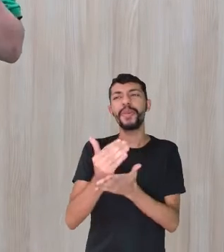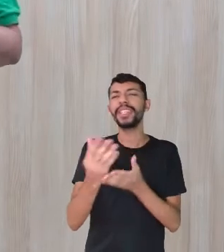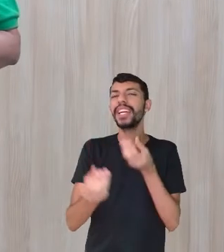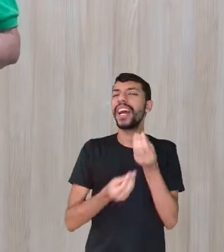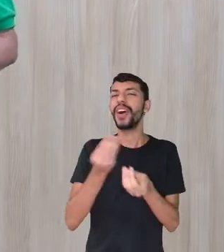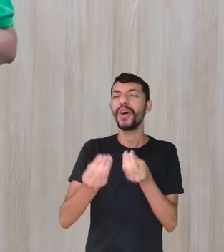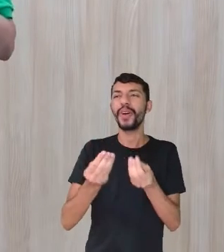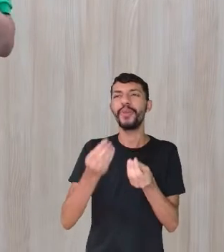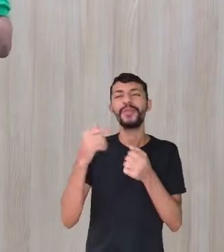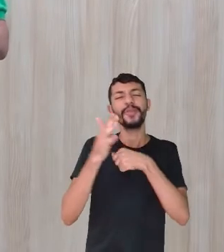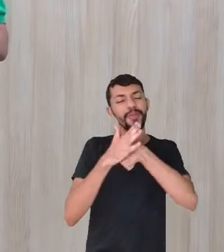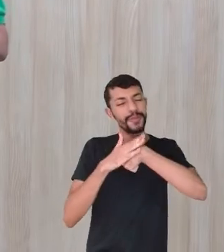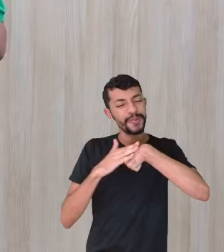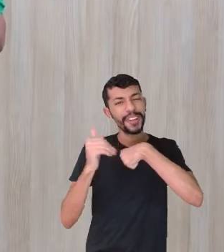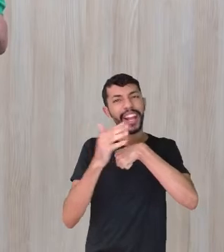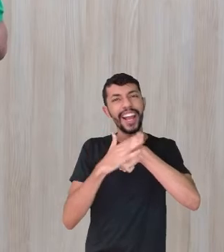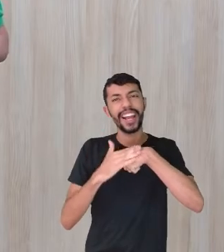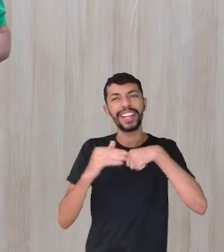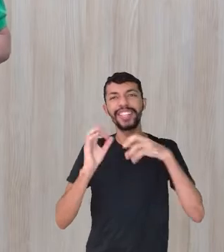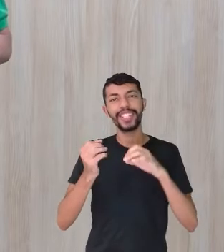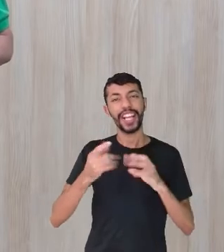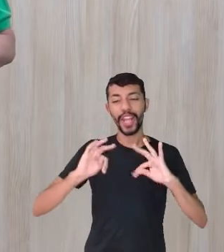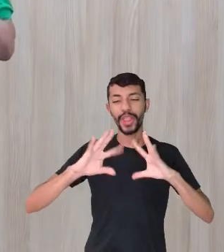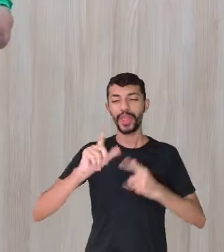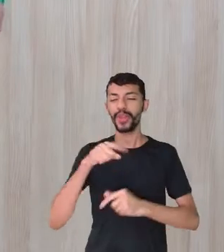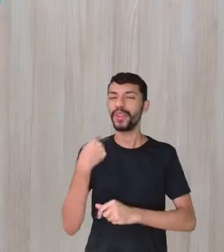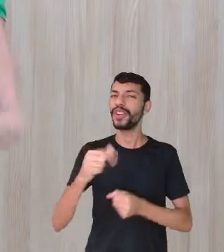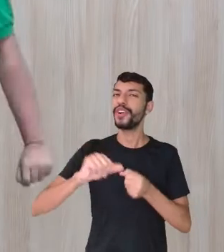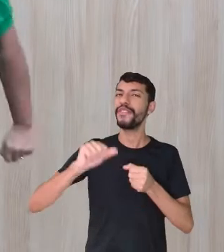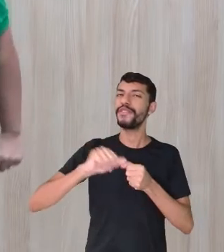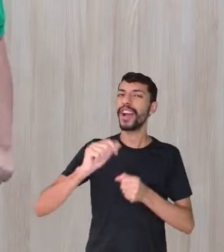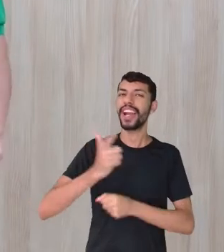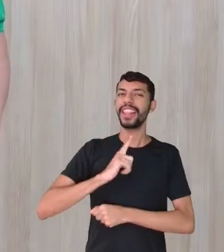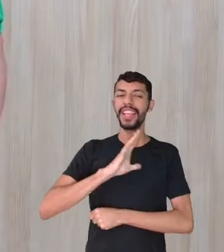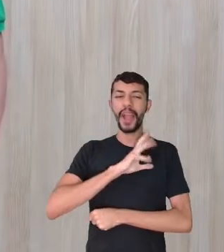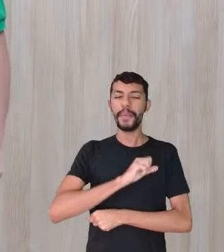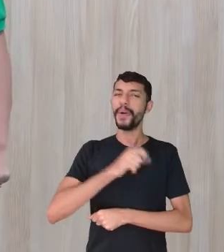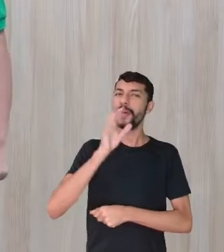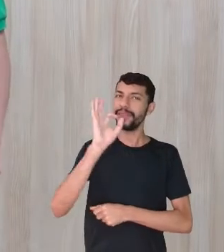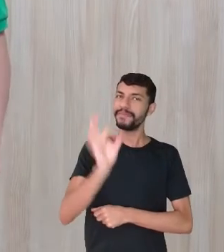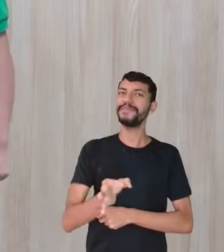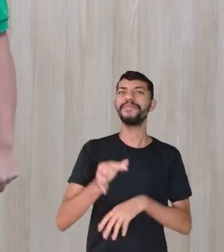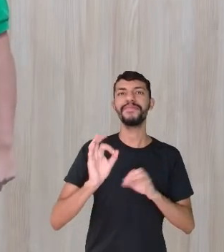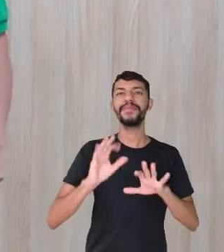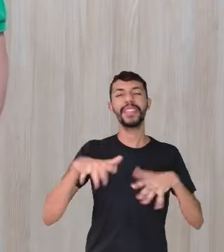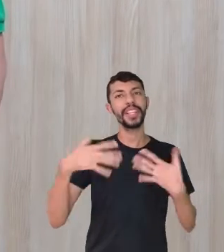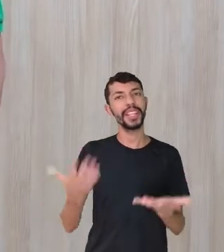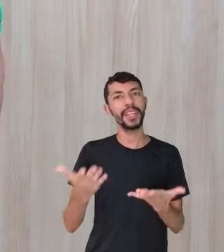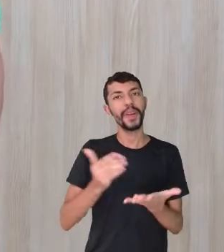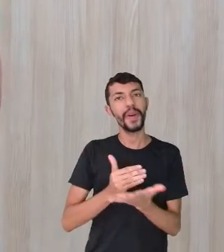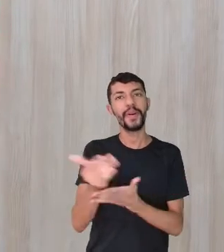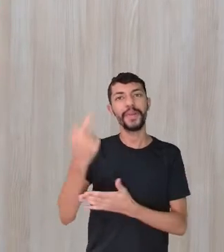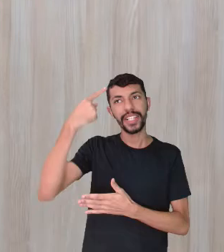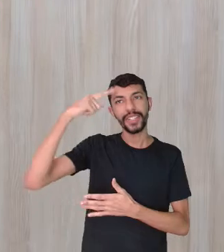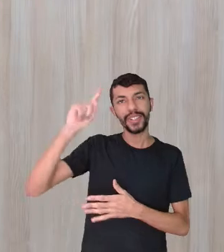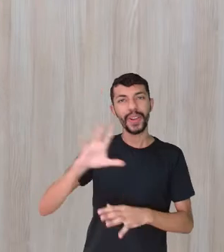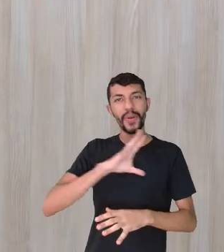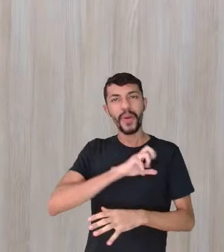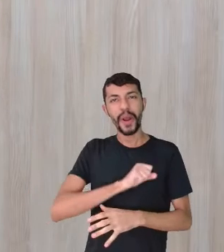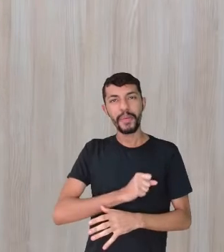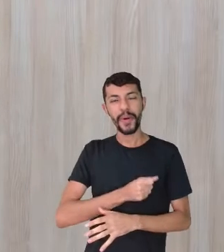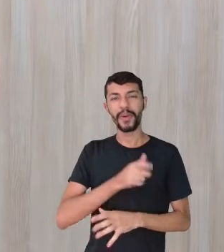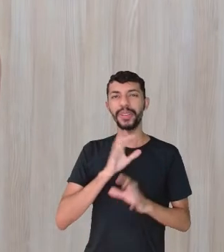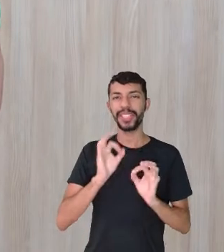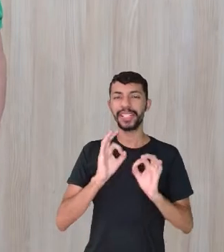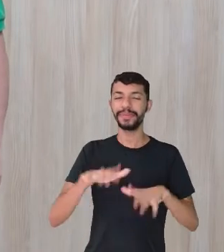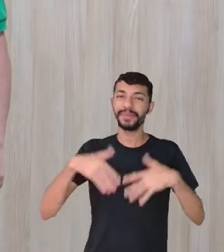Com afeto, com carinho. Tudo que fazemos com amor dá certo. Então, começa o seu dia aí com muito amor no coração, tá?